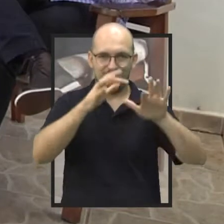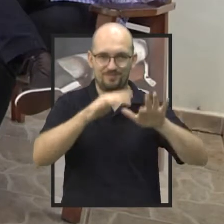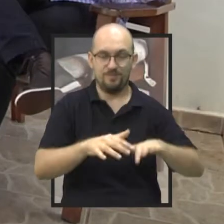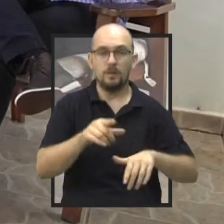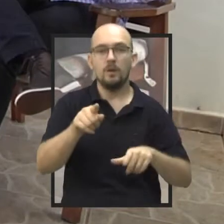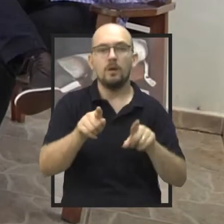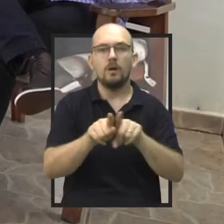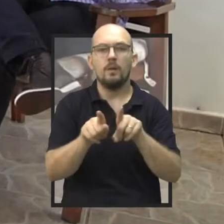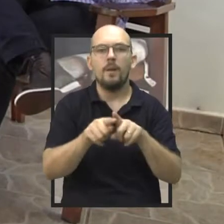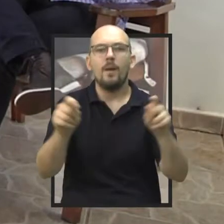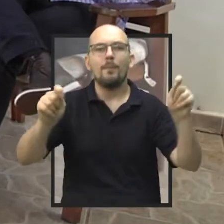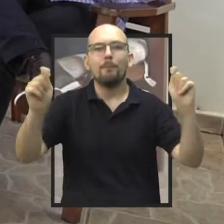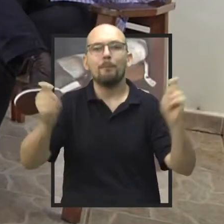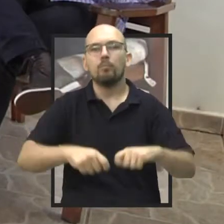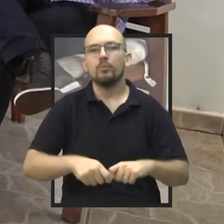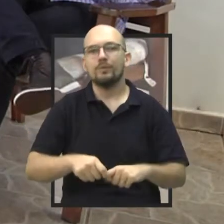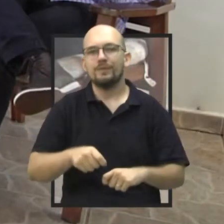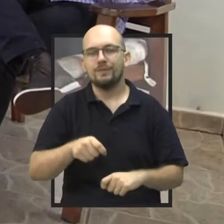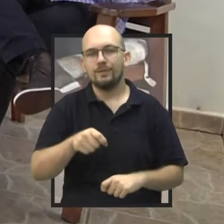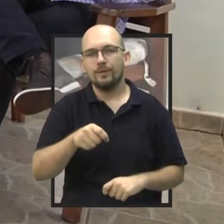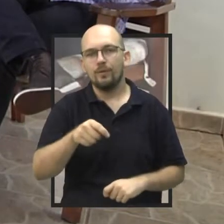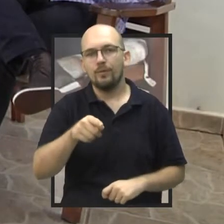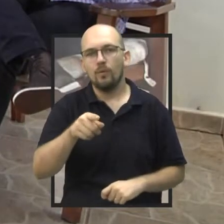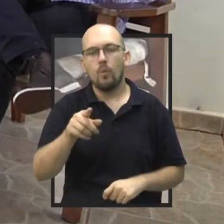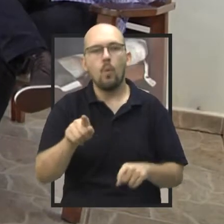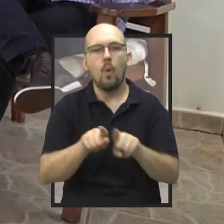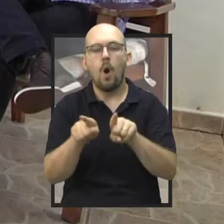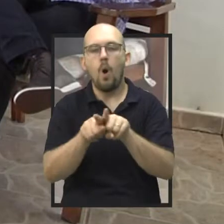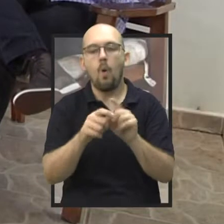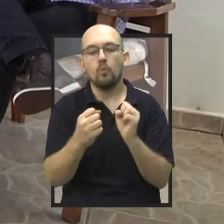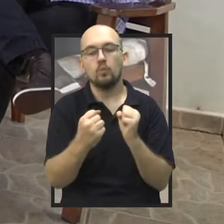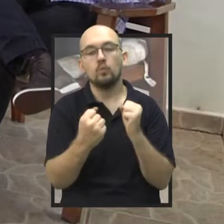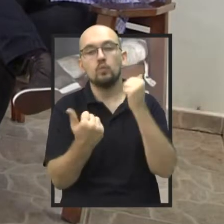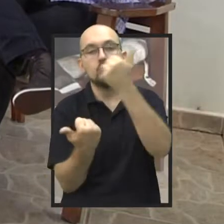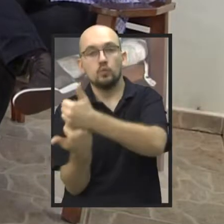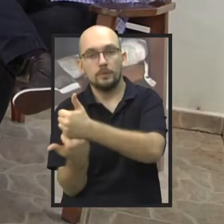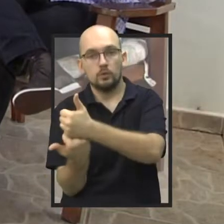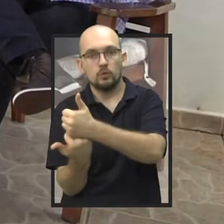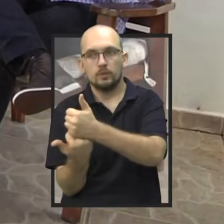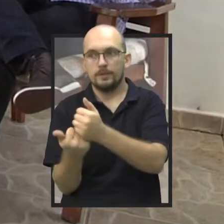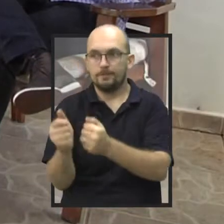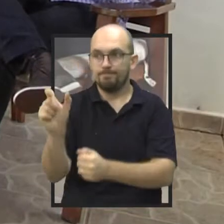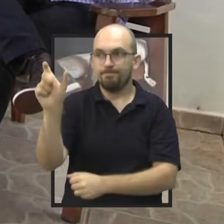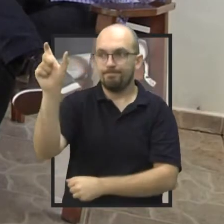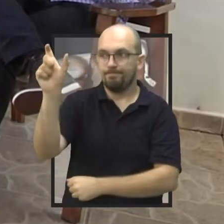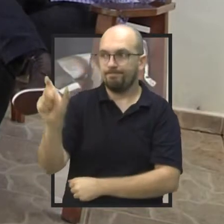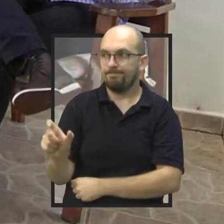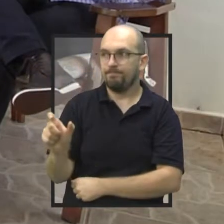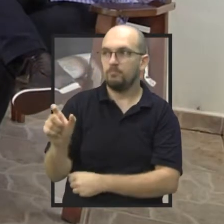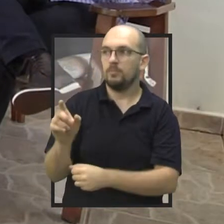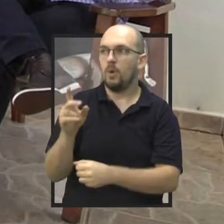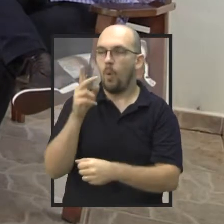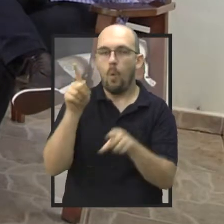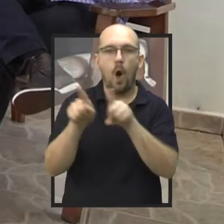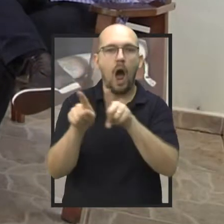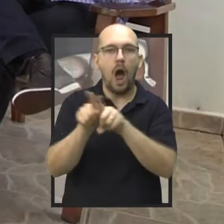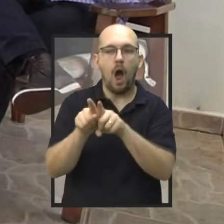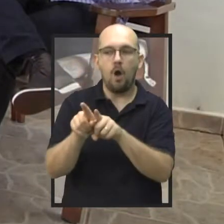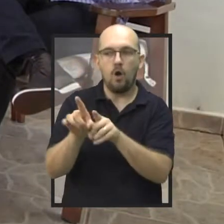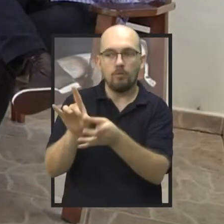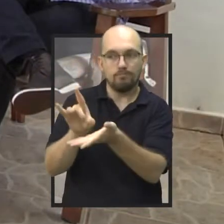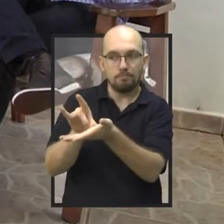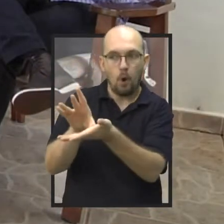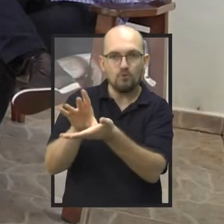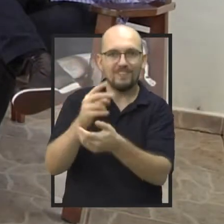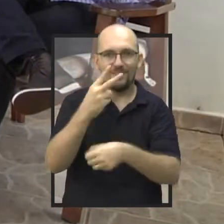a possibilidade de substituir aquele político após 2 anos,